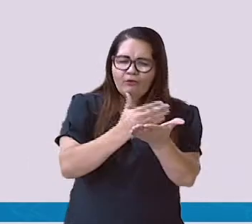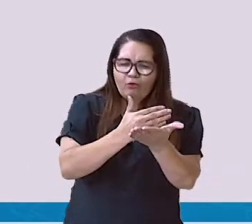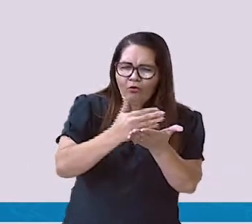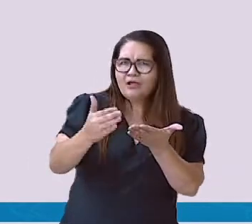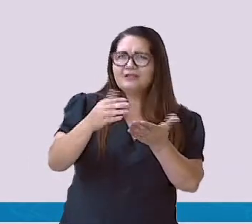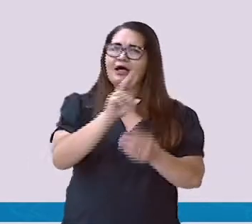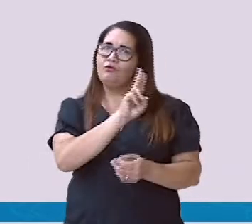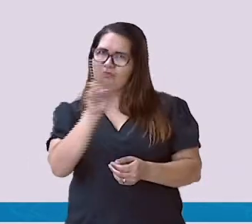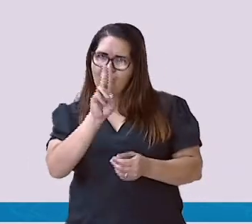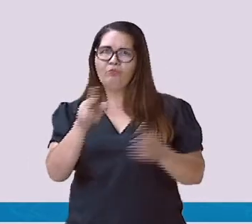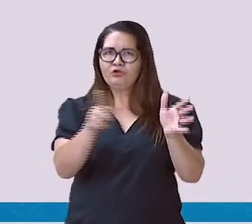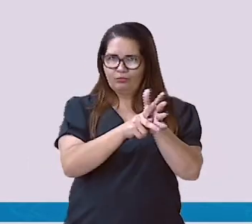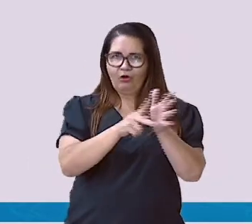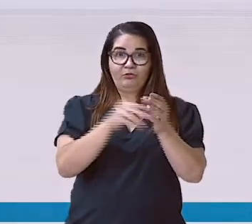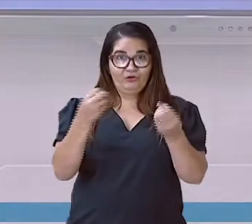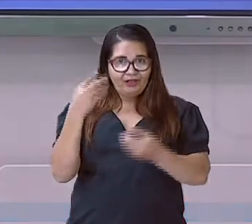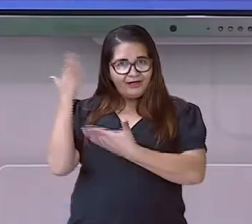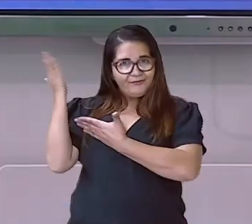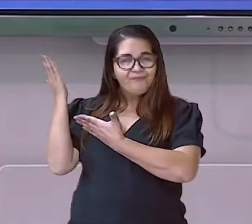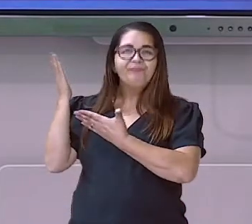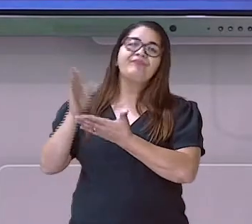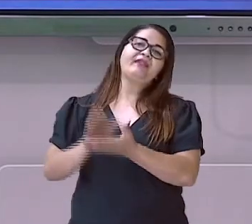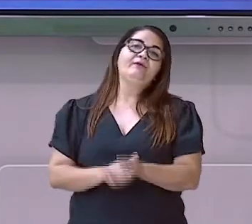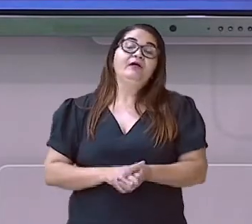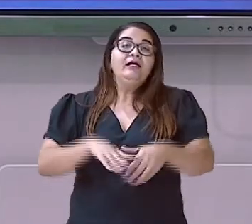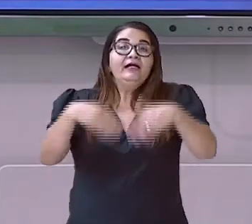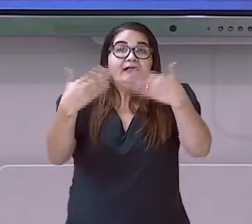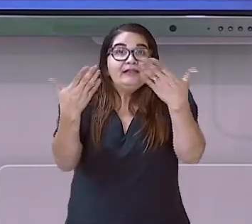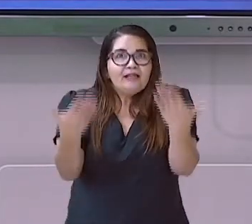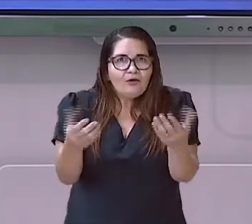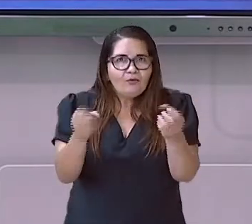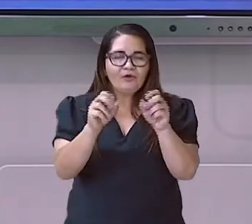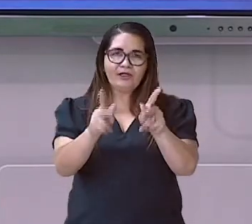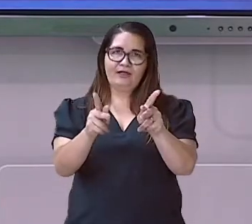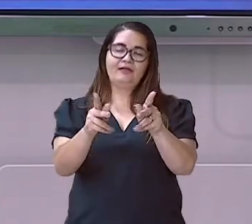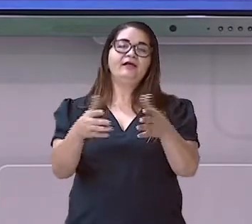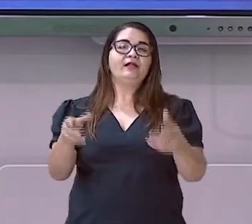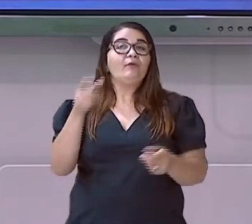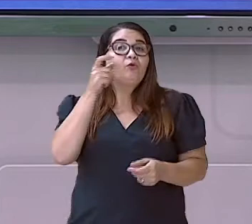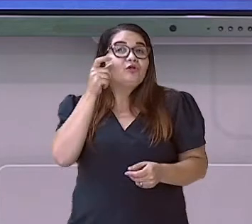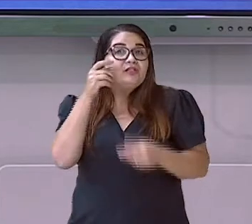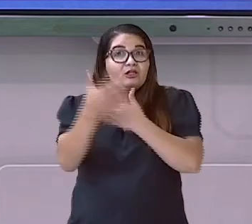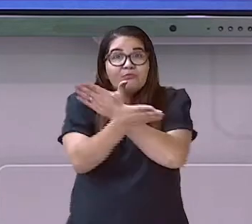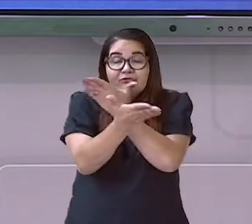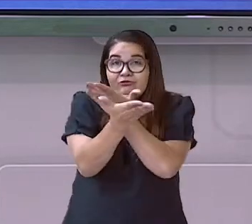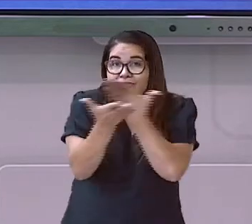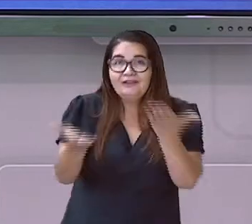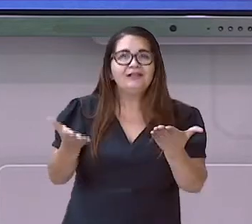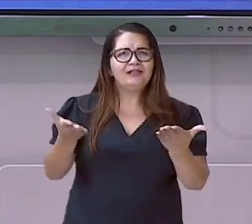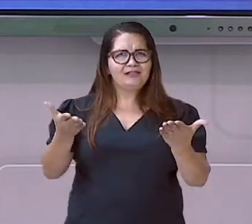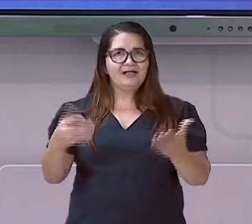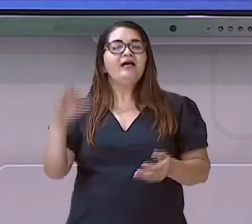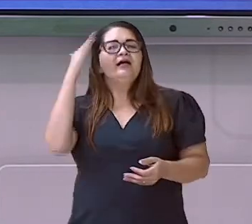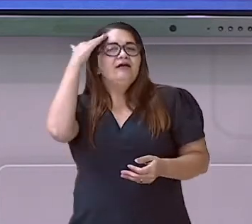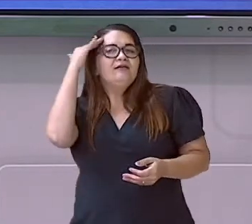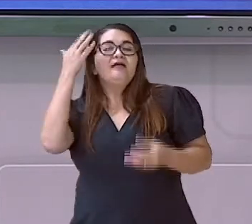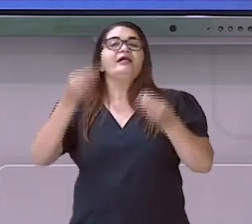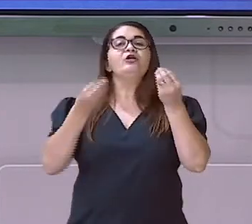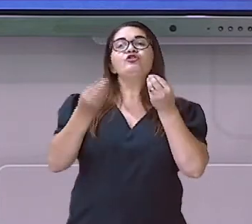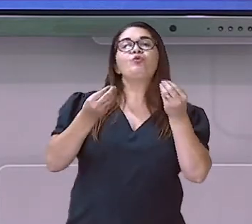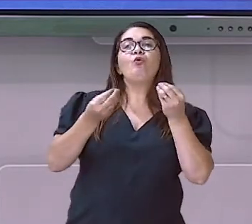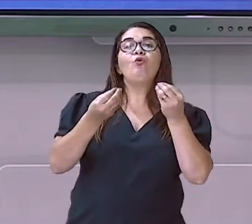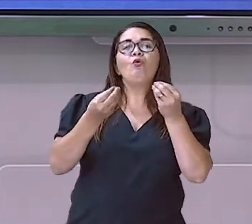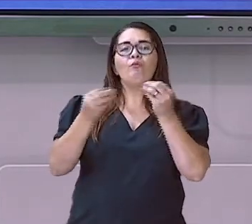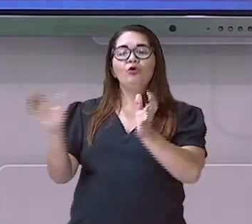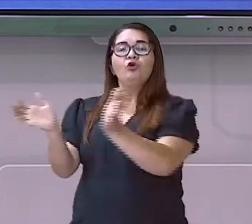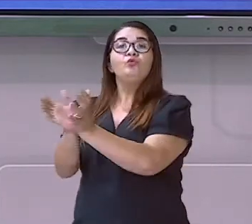KG, e quilômetro, KM, ok? Esta é uma curiosidade que eu trouxe para vocês sobre essas letras que estão presentes no